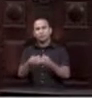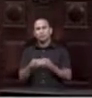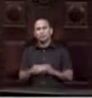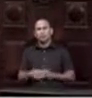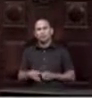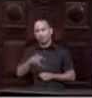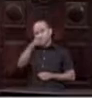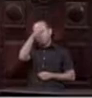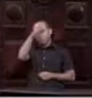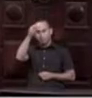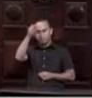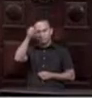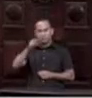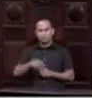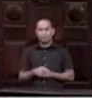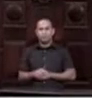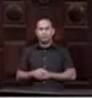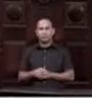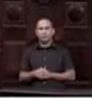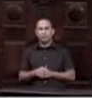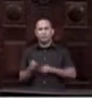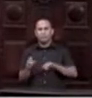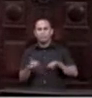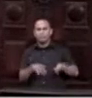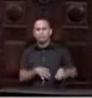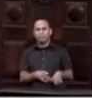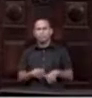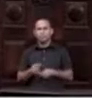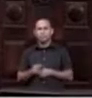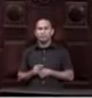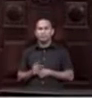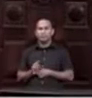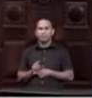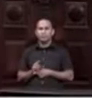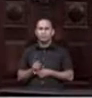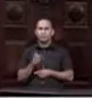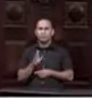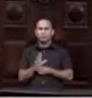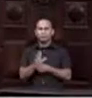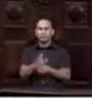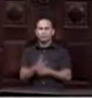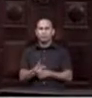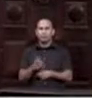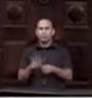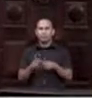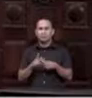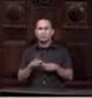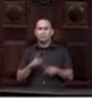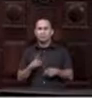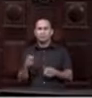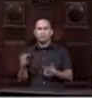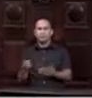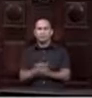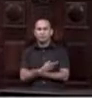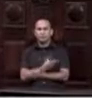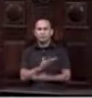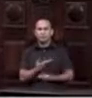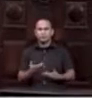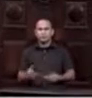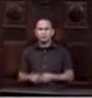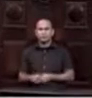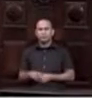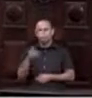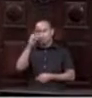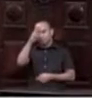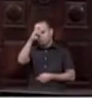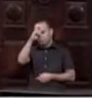público. Nós não deixamos de estar aqui apontando a situação caótica do Hospital Pedro Ernesto, Hospital